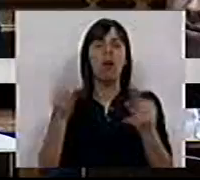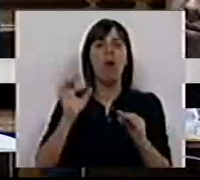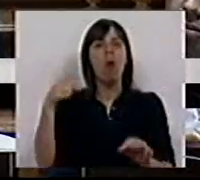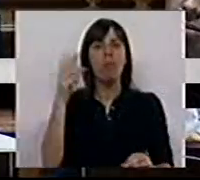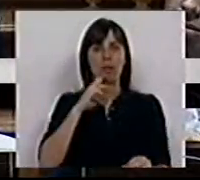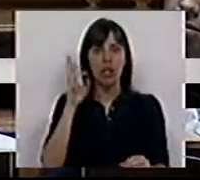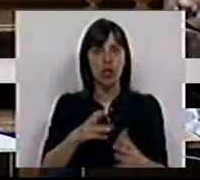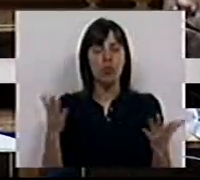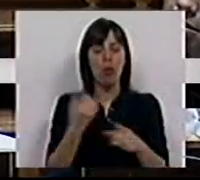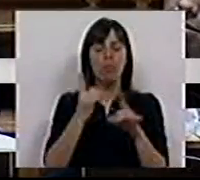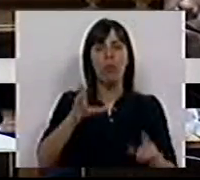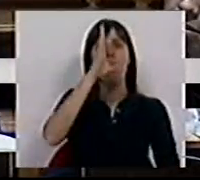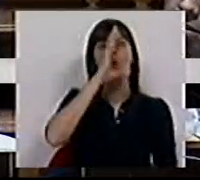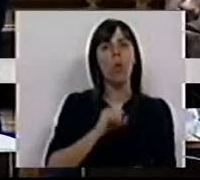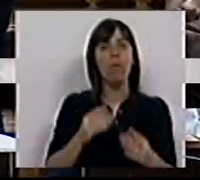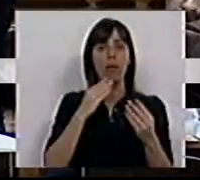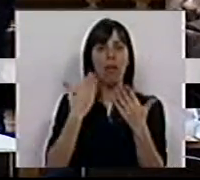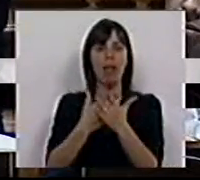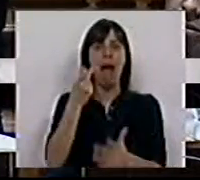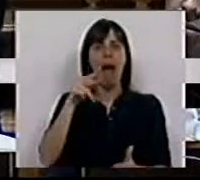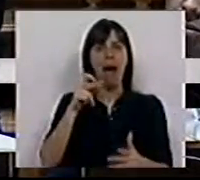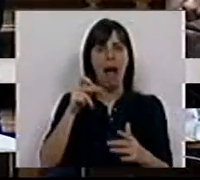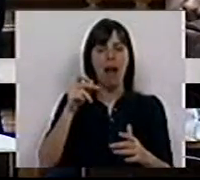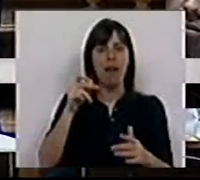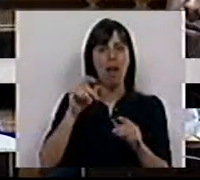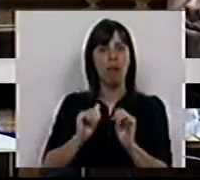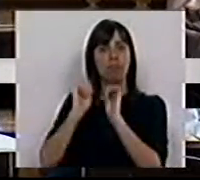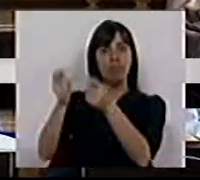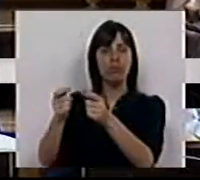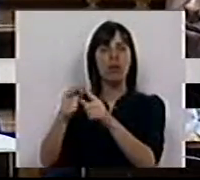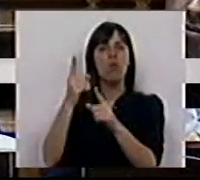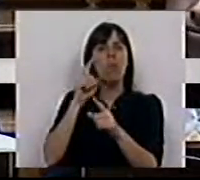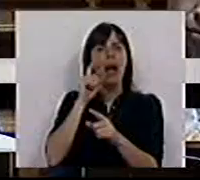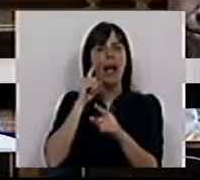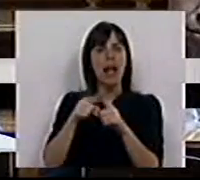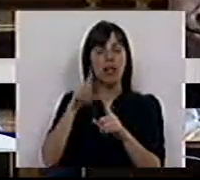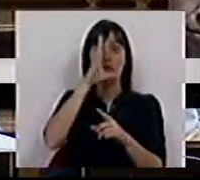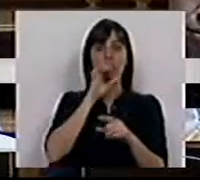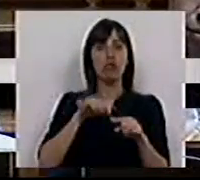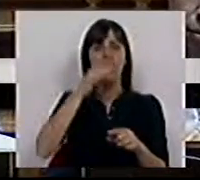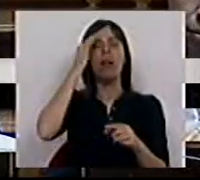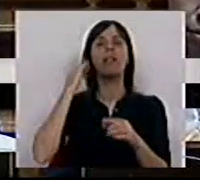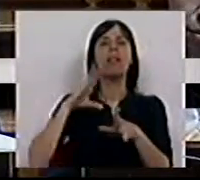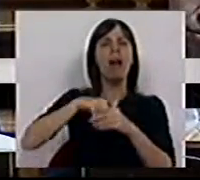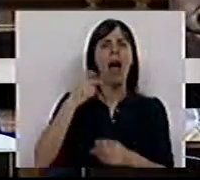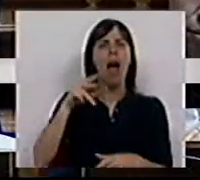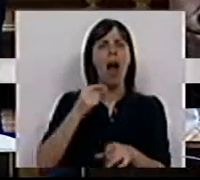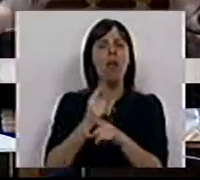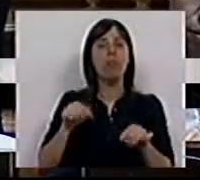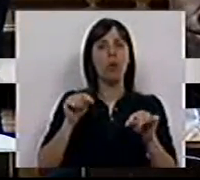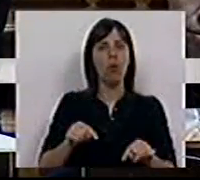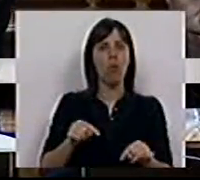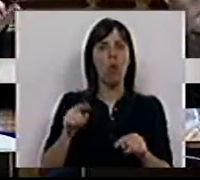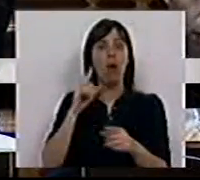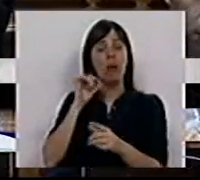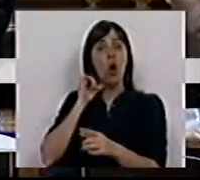houvesse resposta porque é que o Governo, quando entregou a ANA à Vinci, deixou ficar uma garantia estatal dentro da ANA. E hoje a